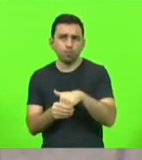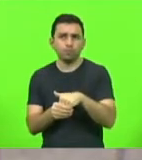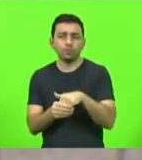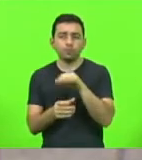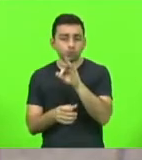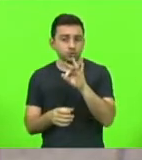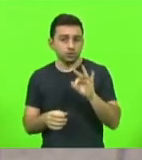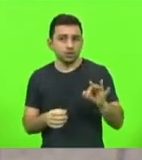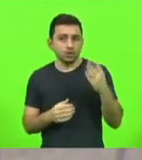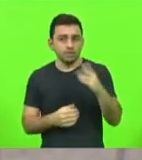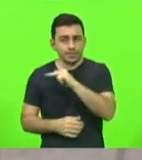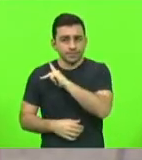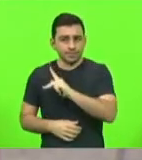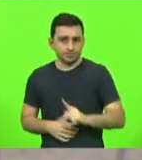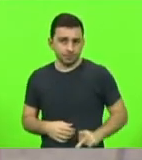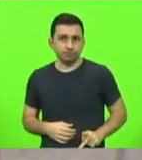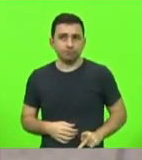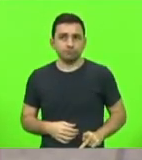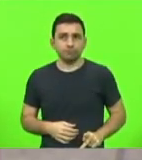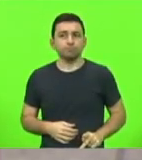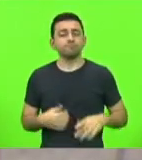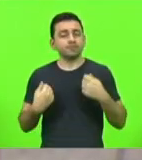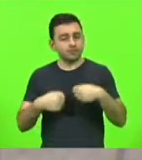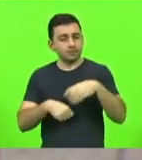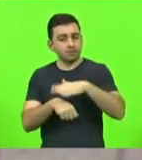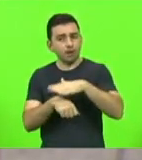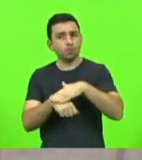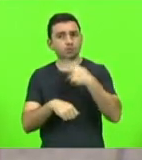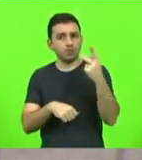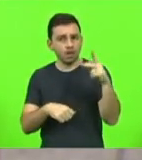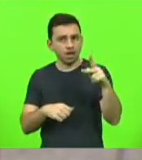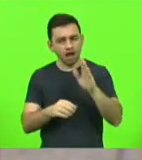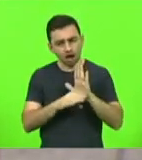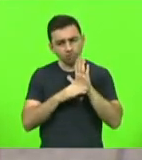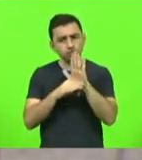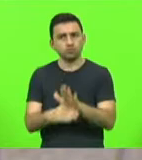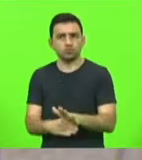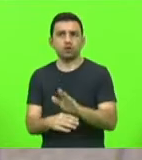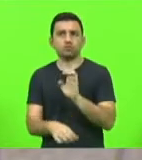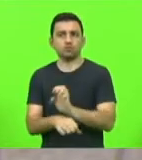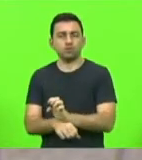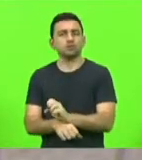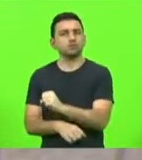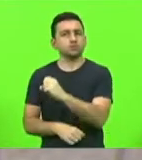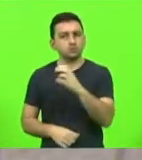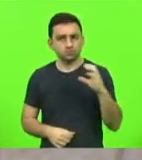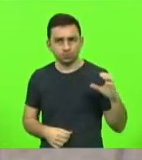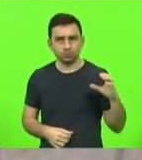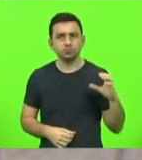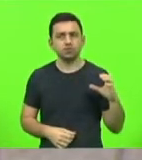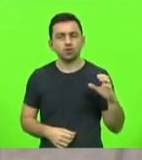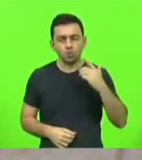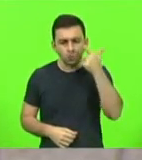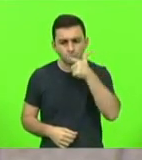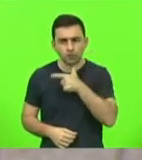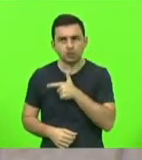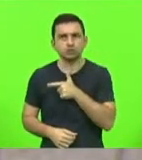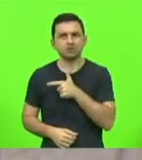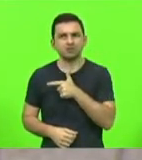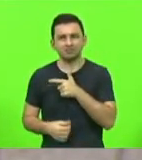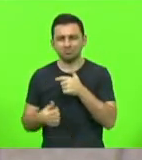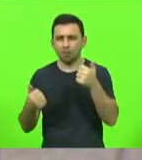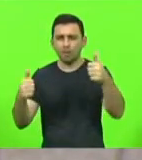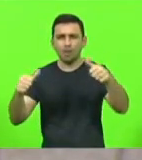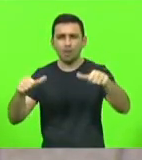da República, para que ele passe a mão na consciência, ajude o estado a sair de situações